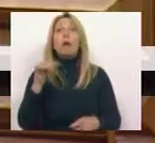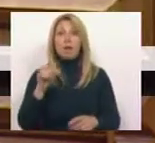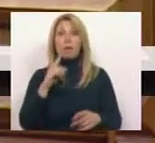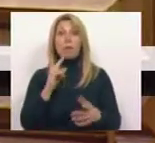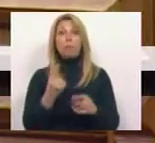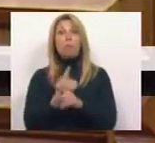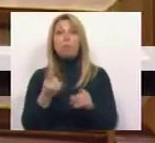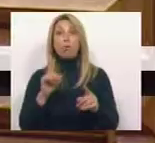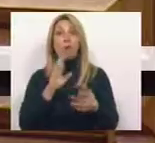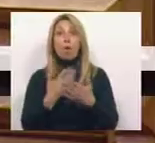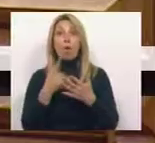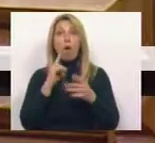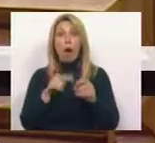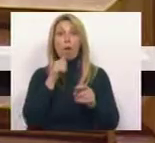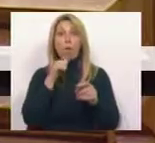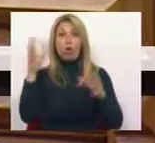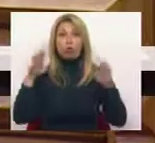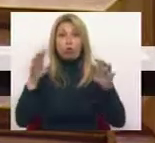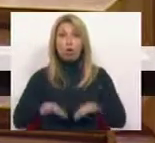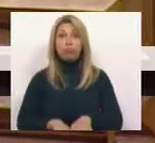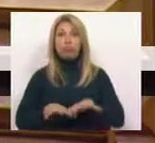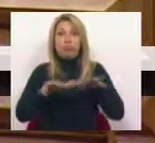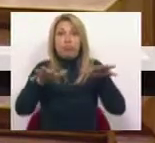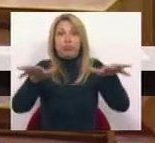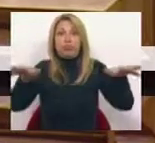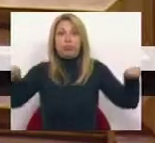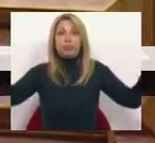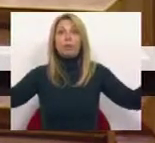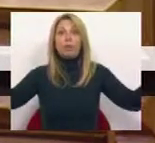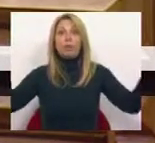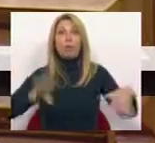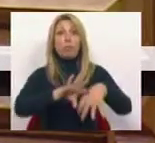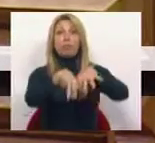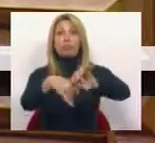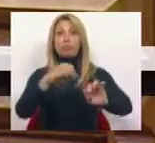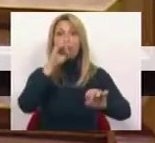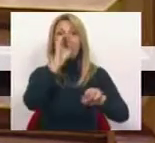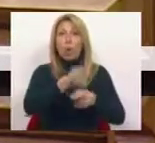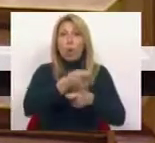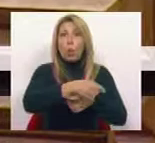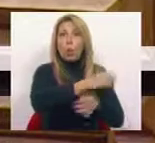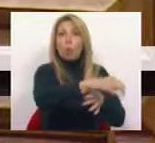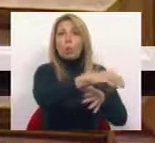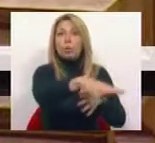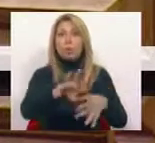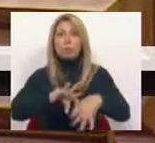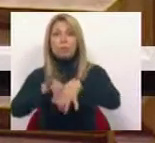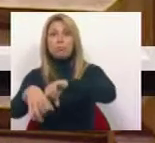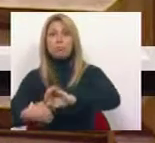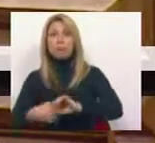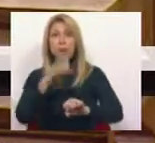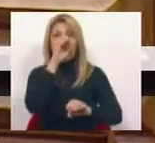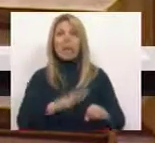terrenos agrícolas limítrofes, destruindo culturas e salinizando os campos com prejuízos muito acentuados para os pequenos